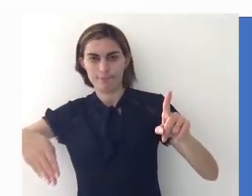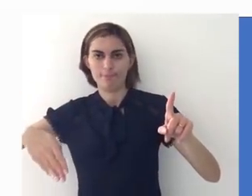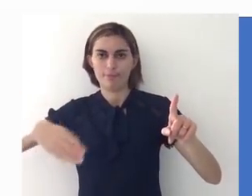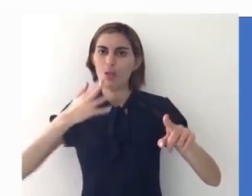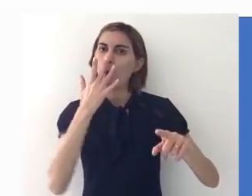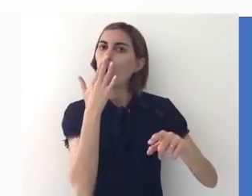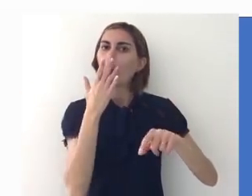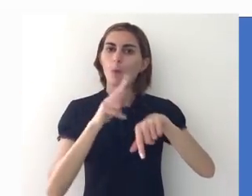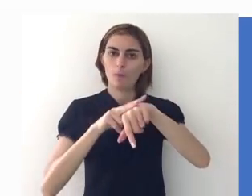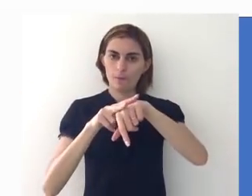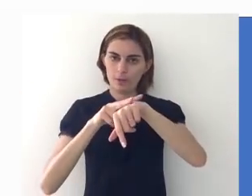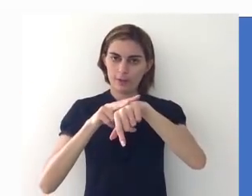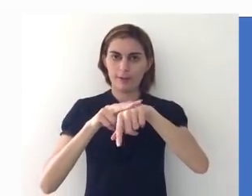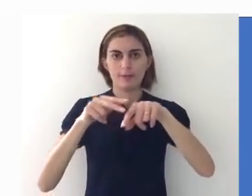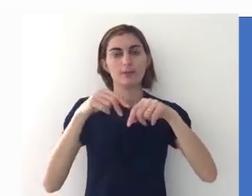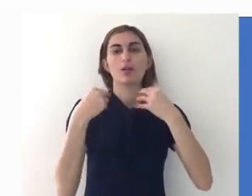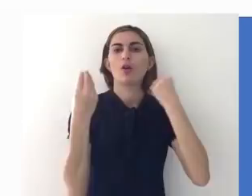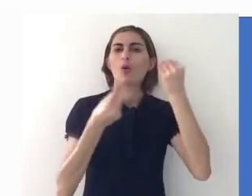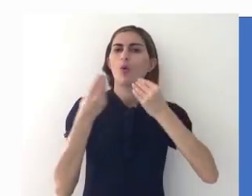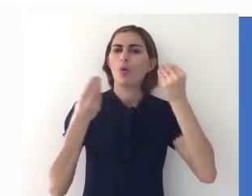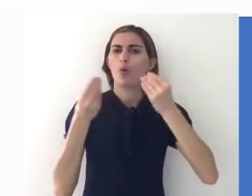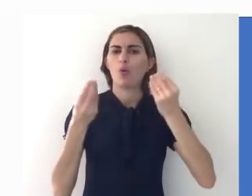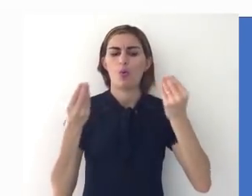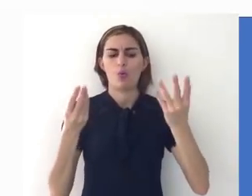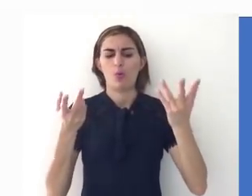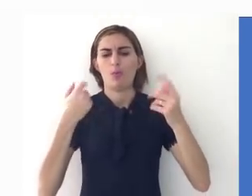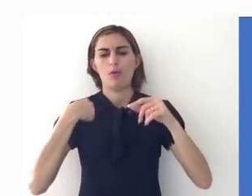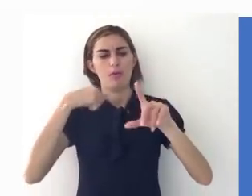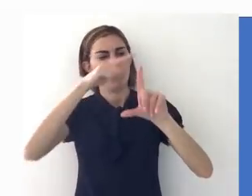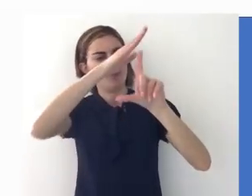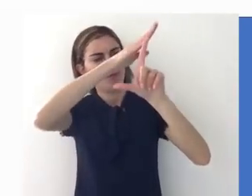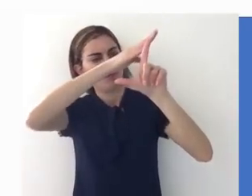paralelogramo que está representada pela cor verde aí.